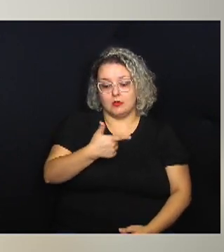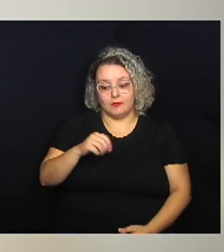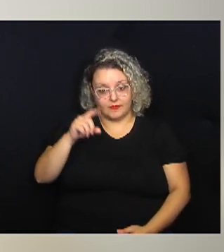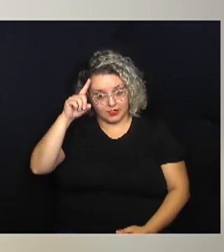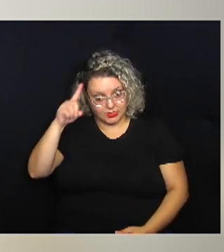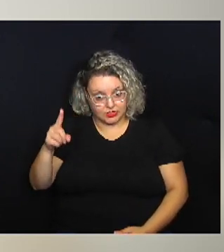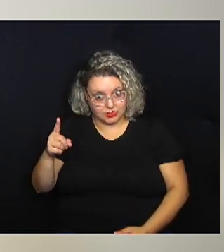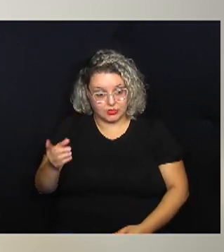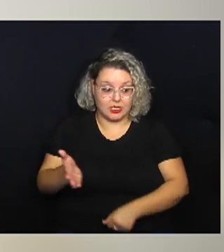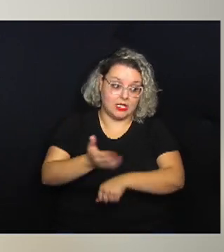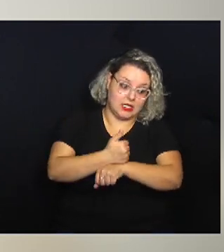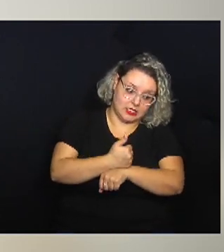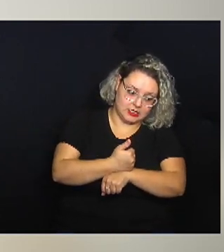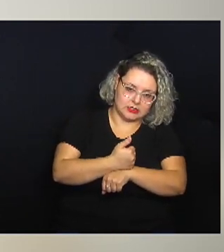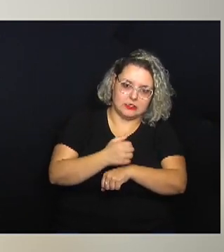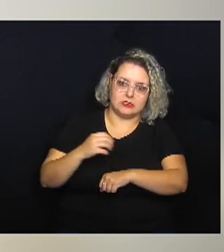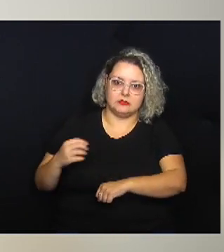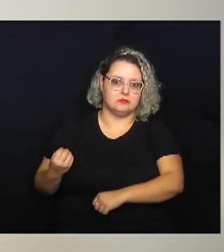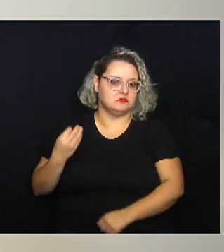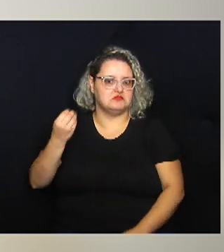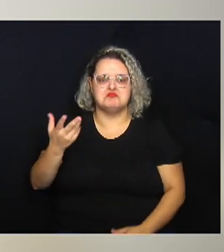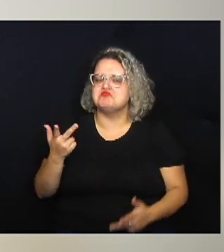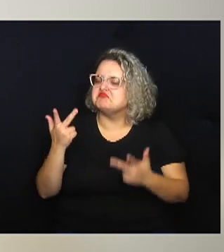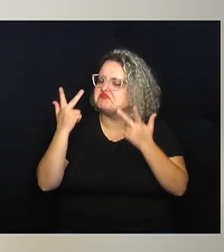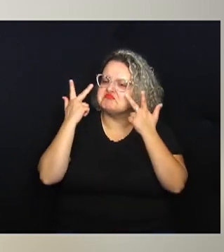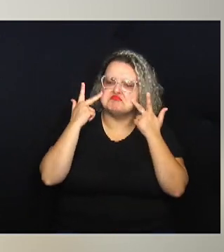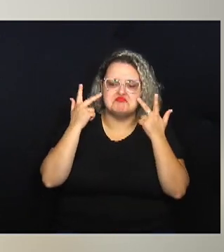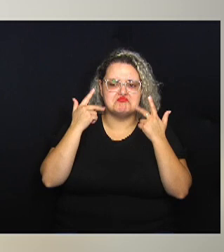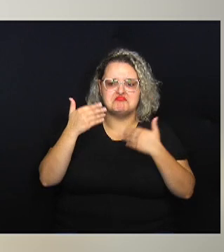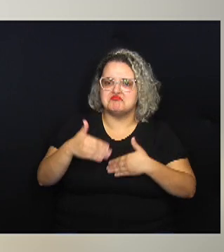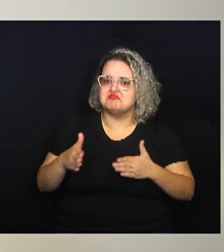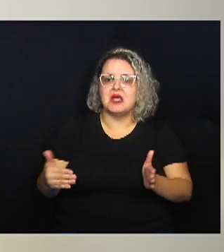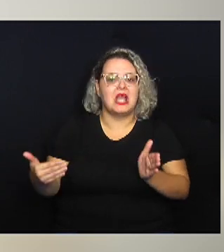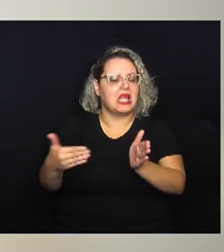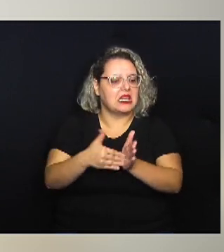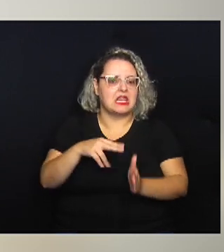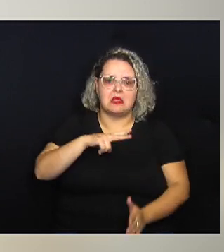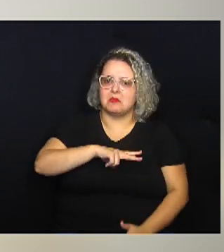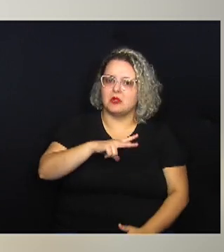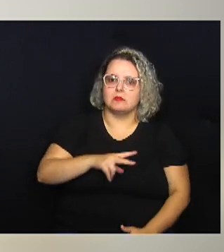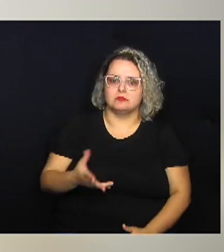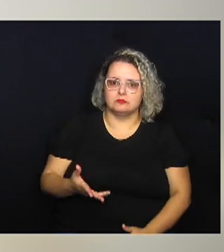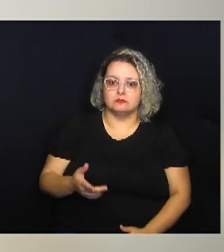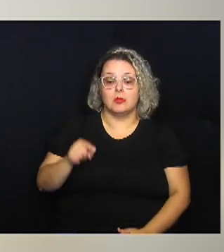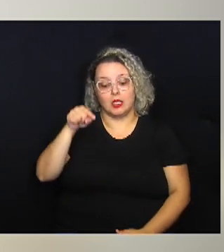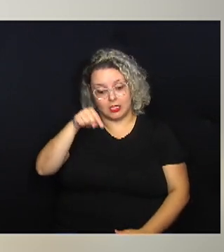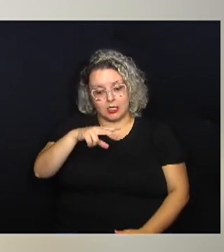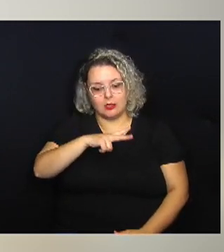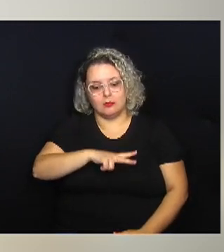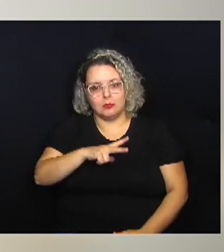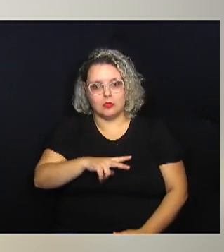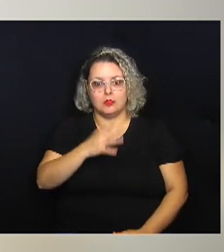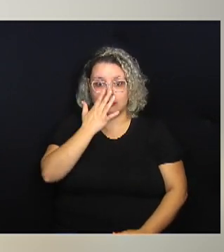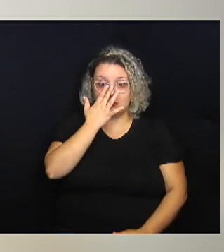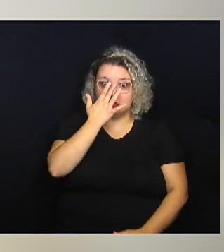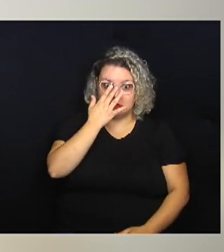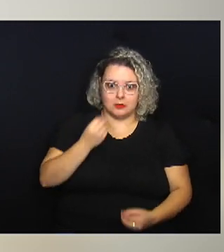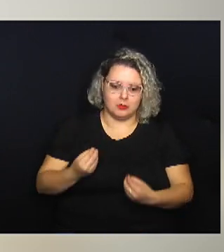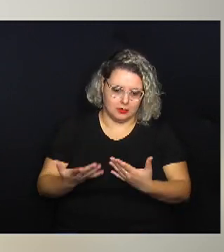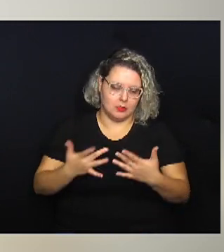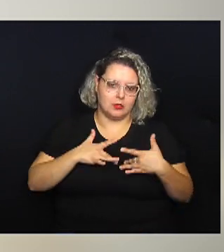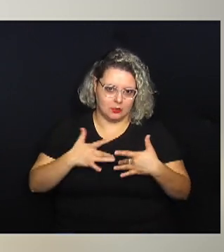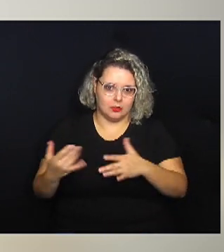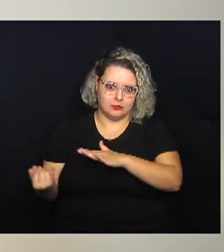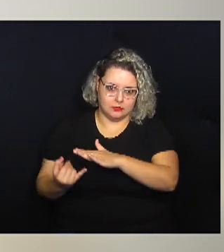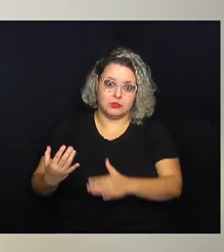antes da viagem ele foi tranquilamente na caixa até Portugal em Portugal eu Doei a caixa para uma